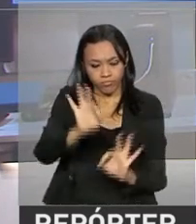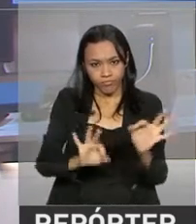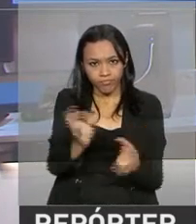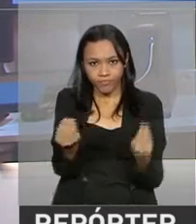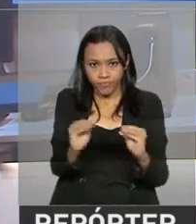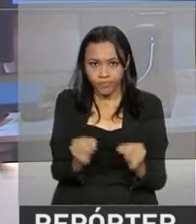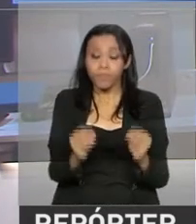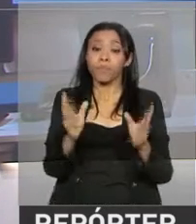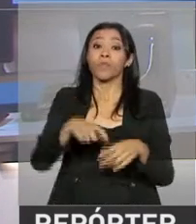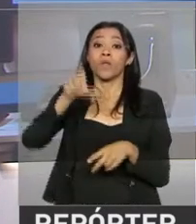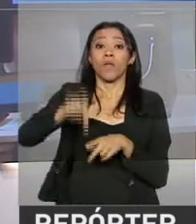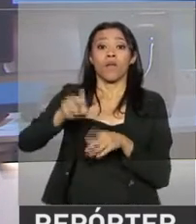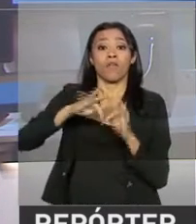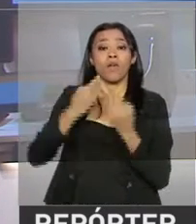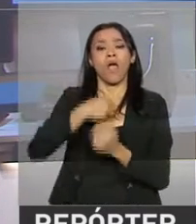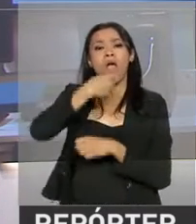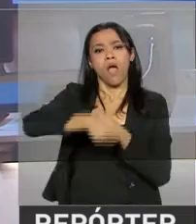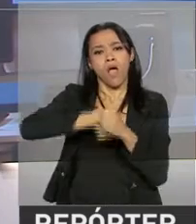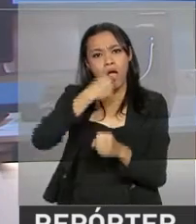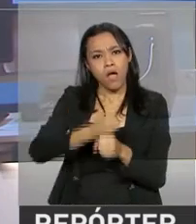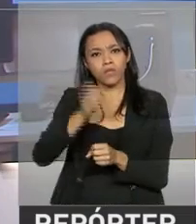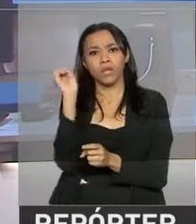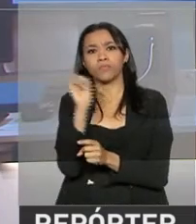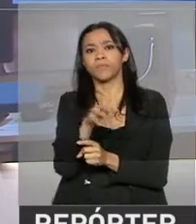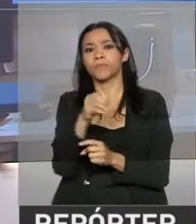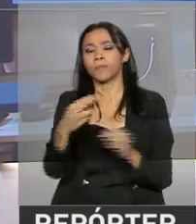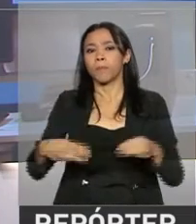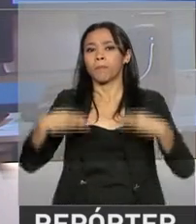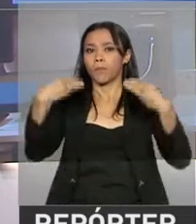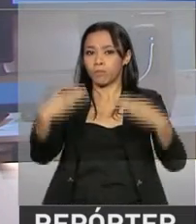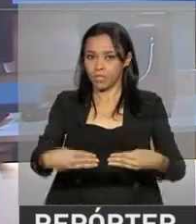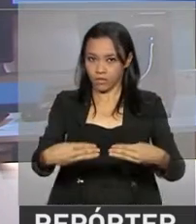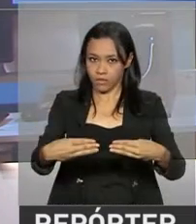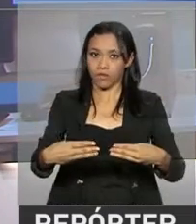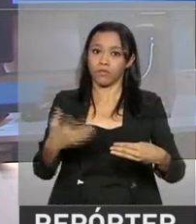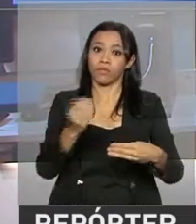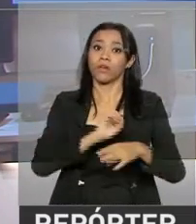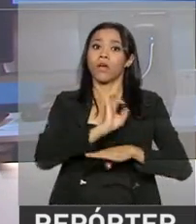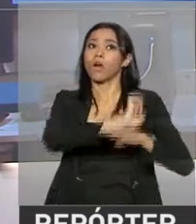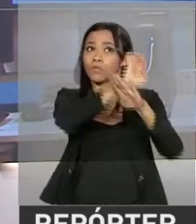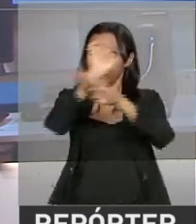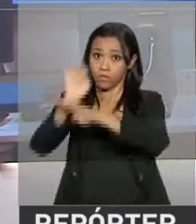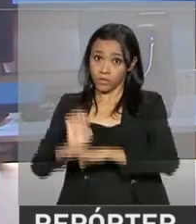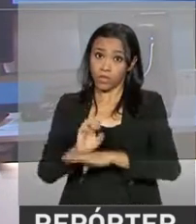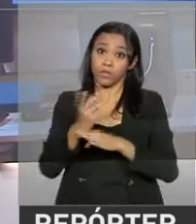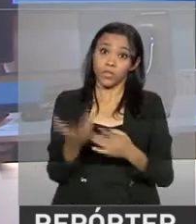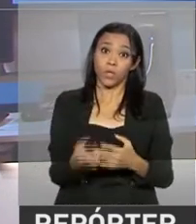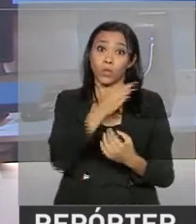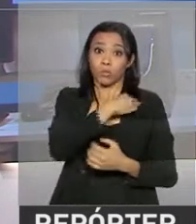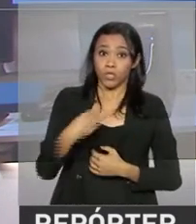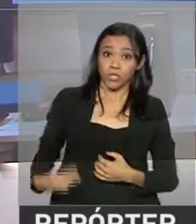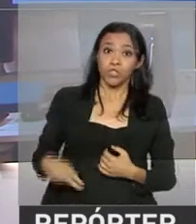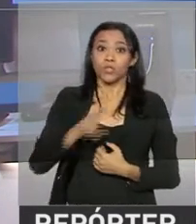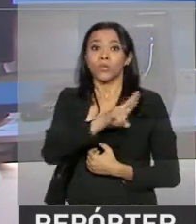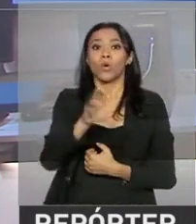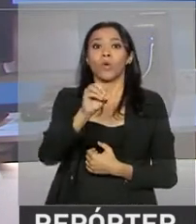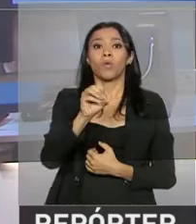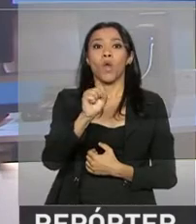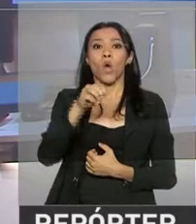Família é repassado anualmente pelo Ministério aos Estados. O ministro Osmar Terra explicou